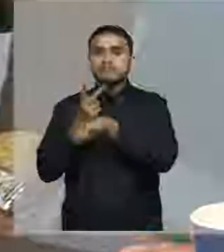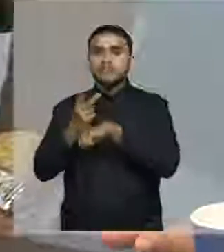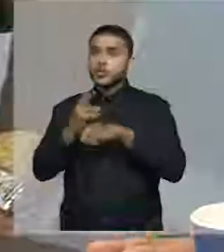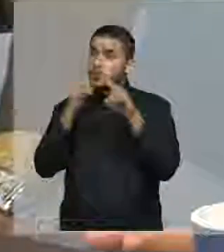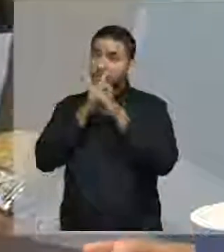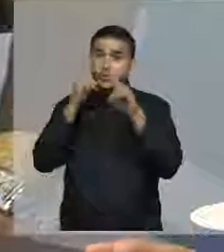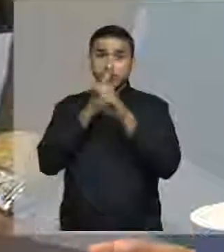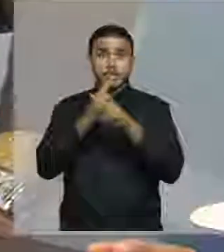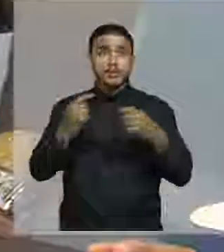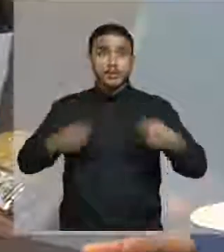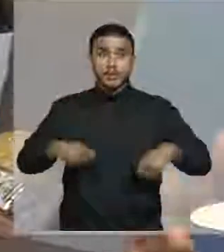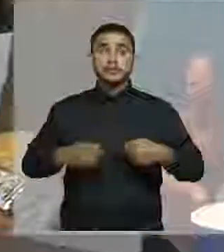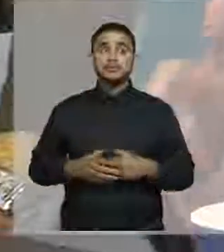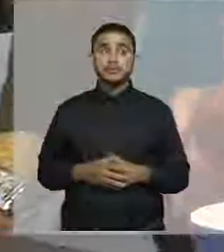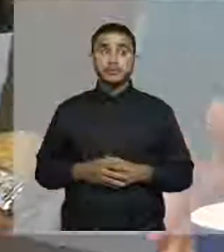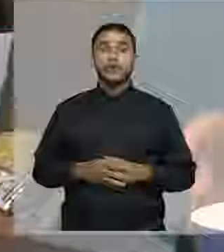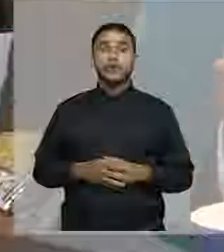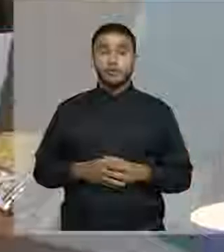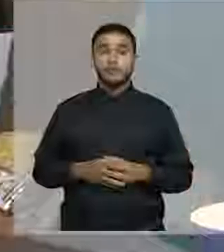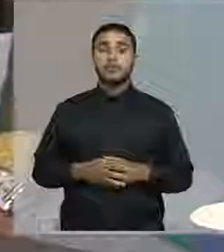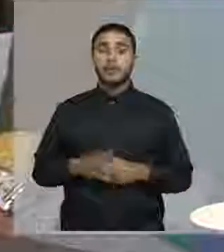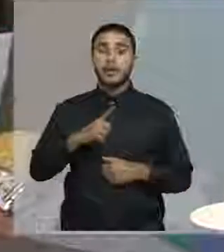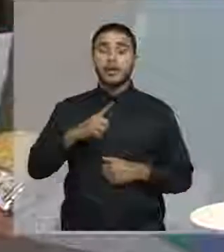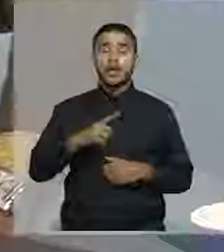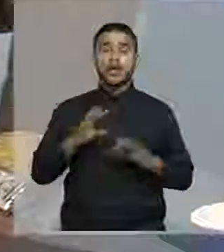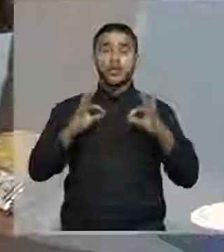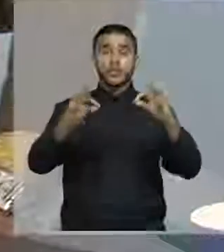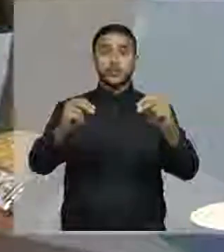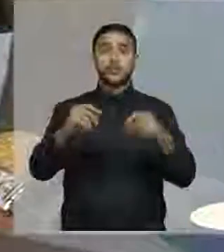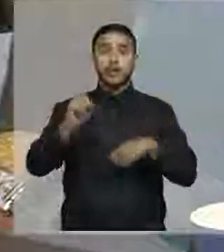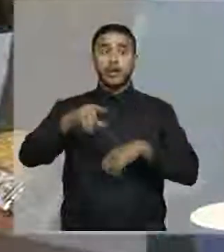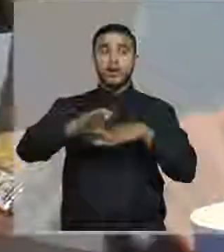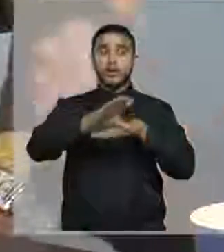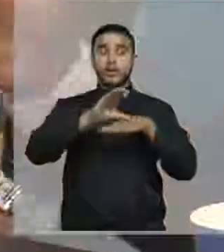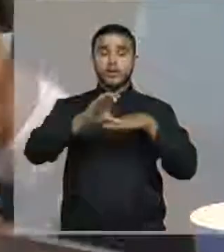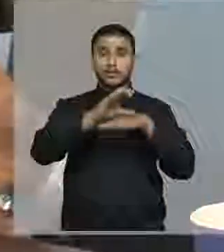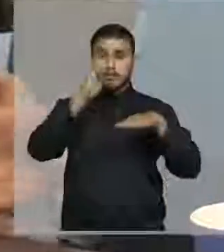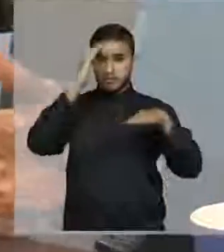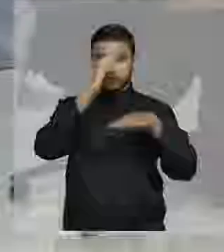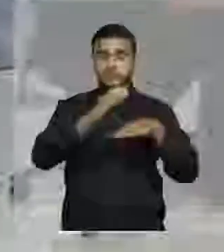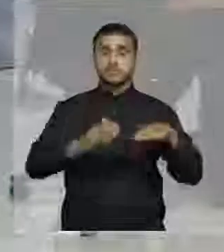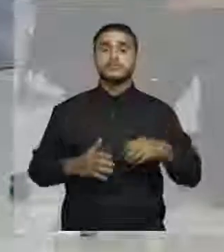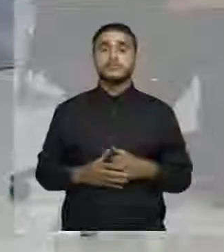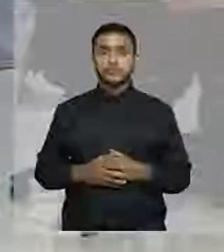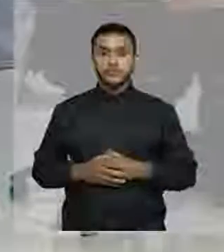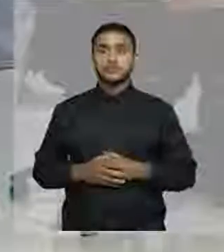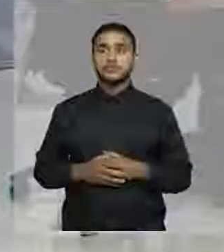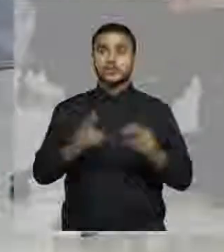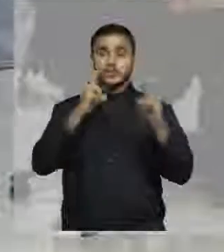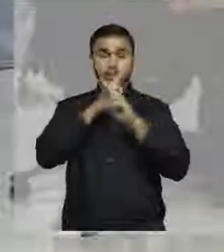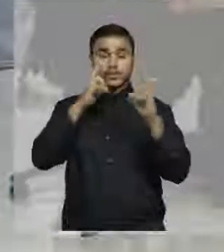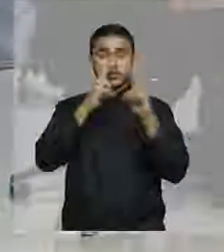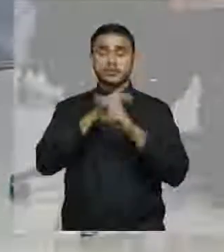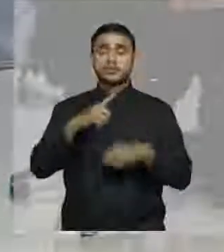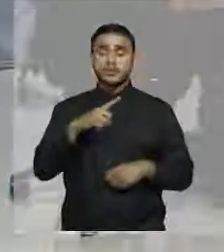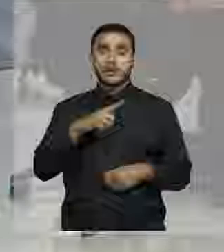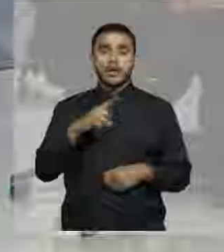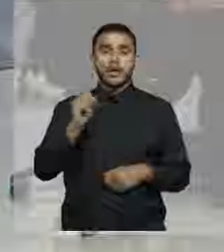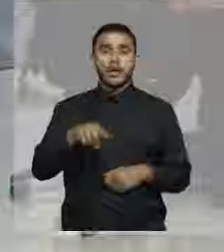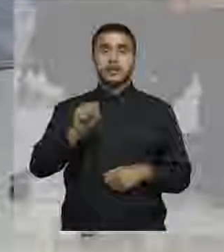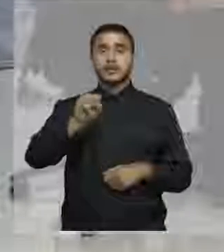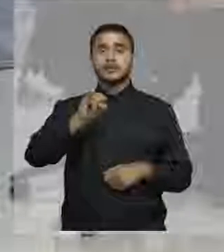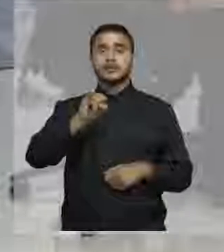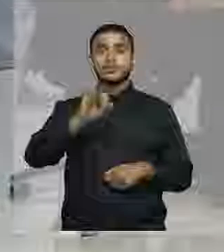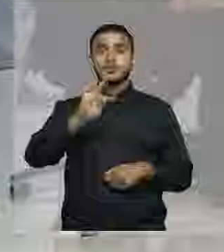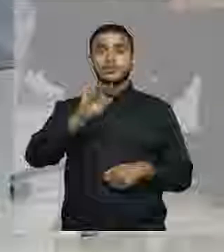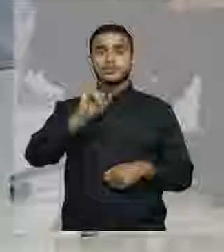medida enérgica de caráter transitório? Quando se usam os recursos constitucionais previstos. Estado de emergência e, posteriormente, não resolvendo o